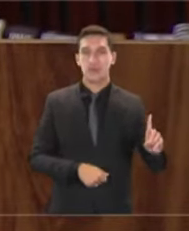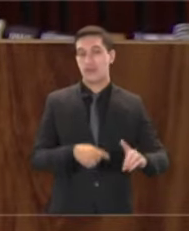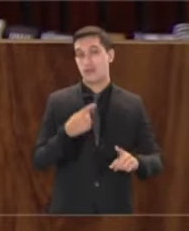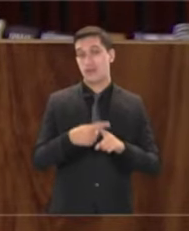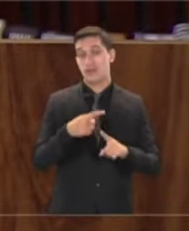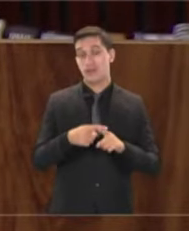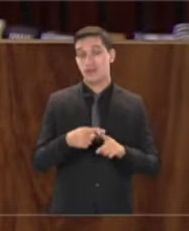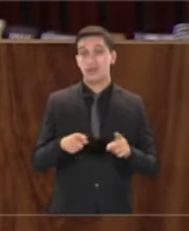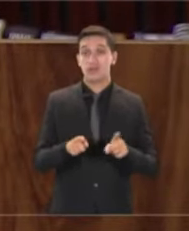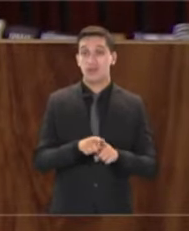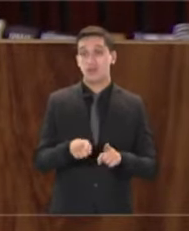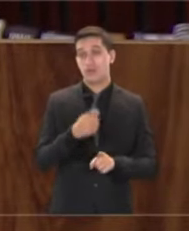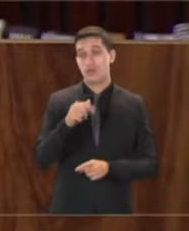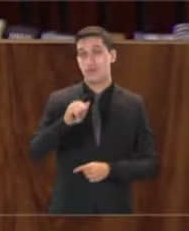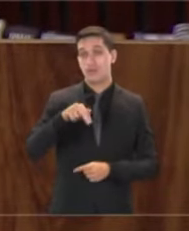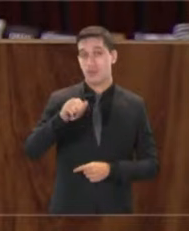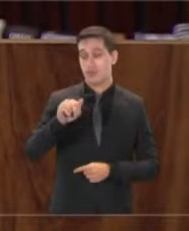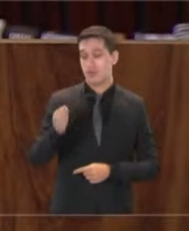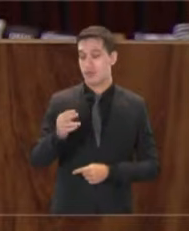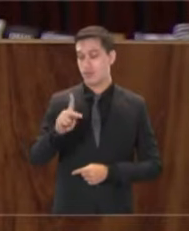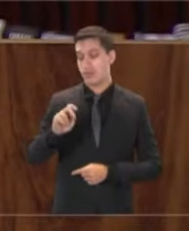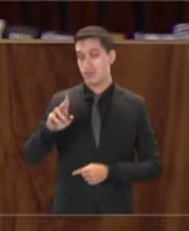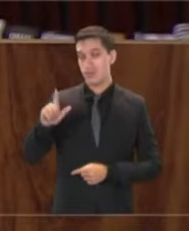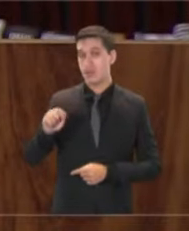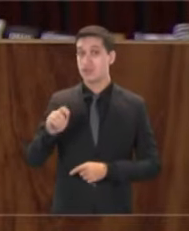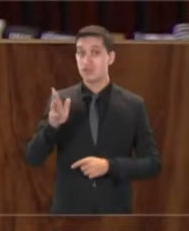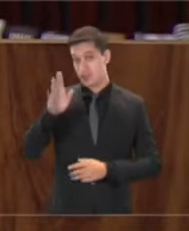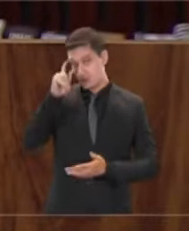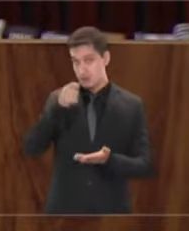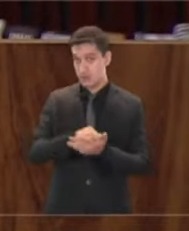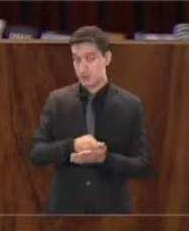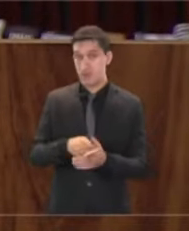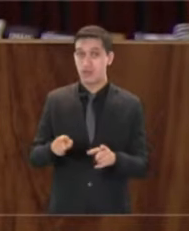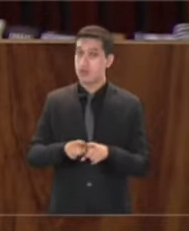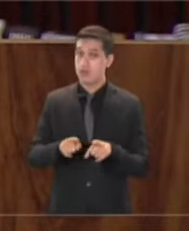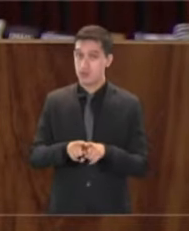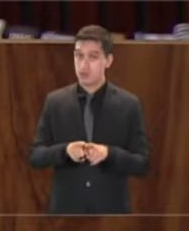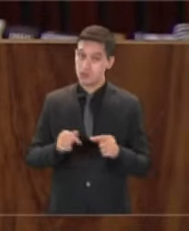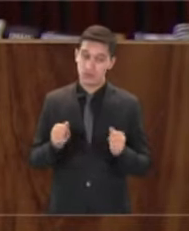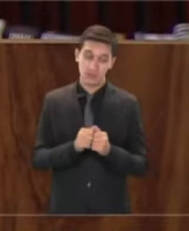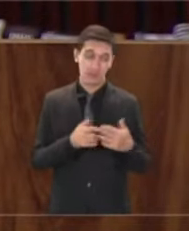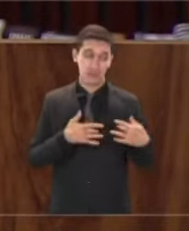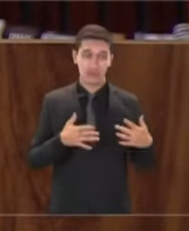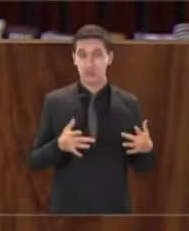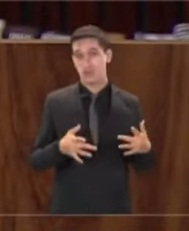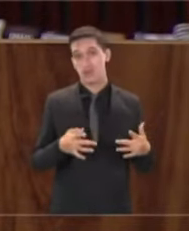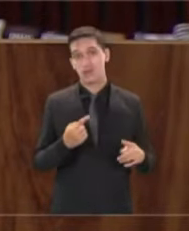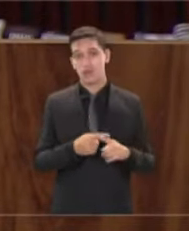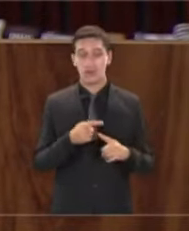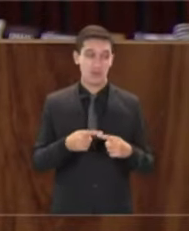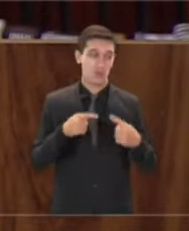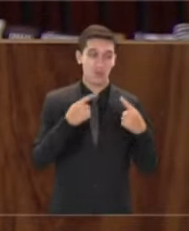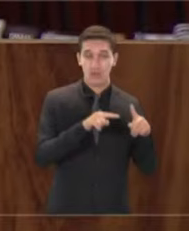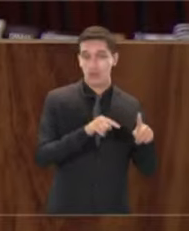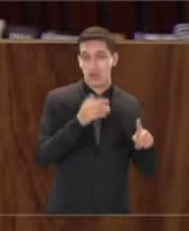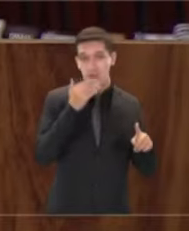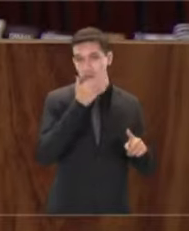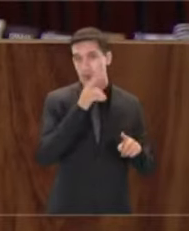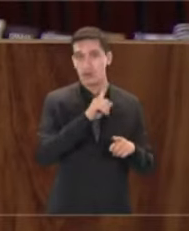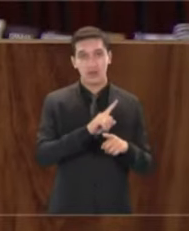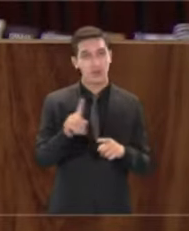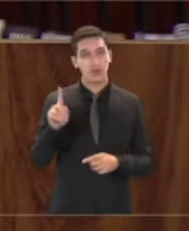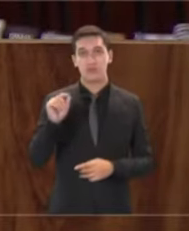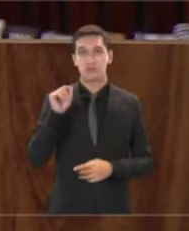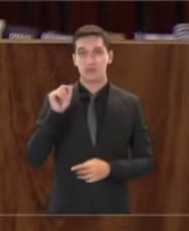E a Ana Paula Henkel já decidiu, por solidariedade também, o colega, que por apreço à liberdade, não fazer o programa